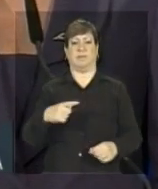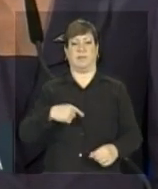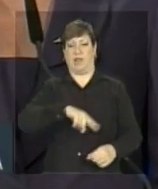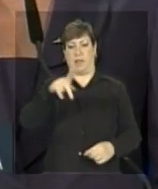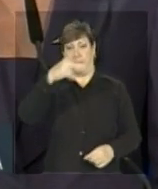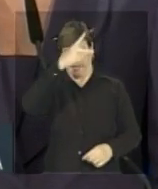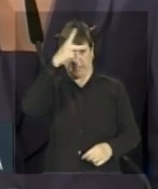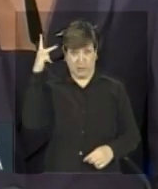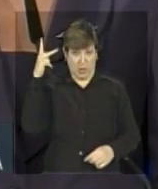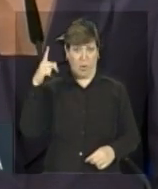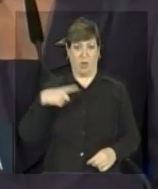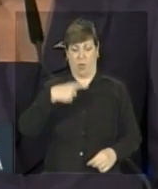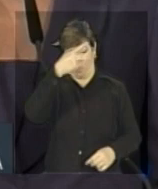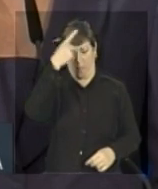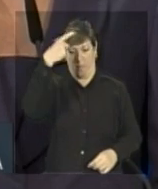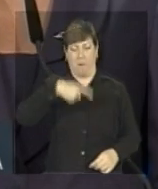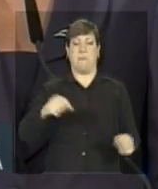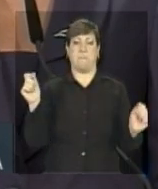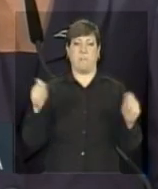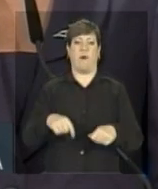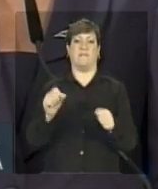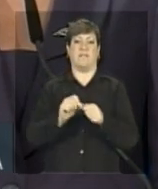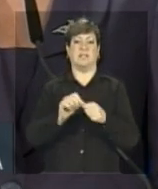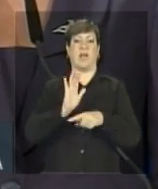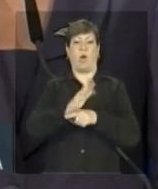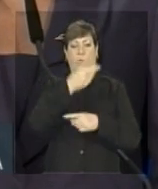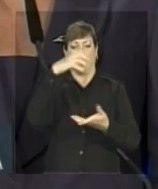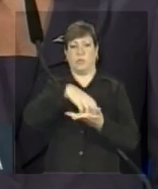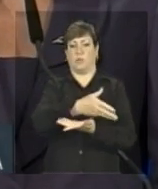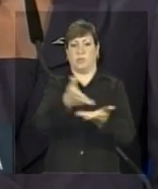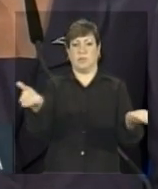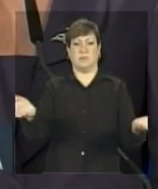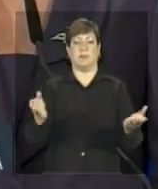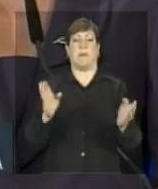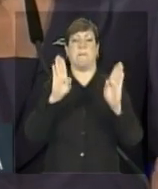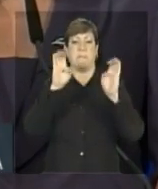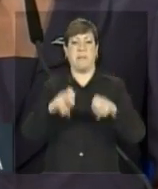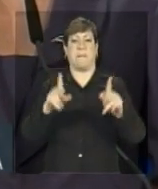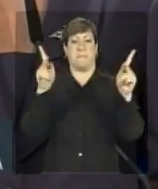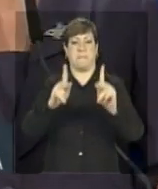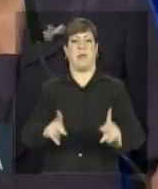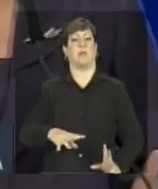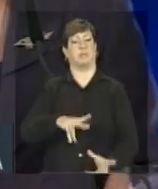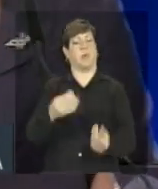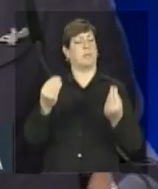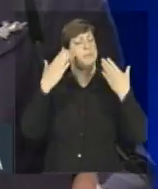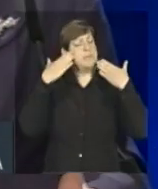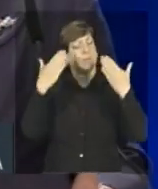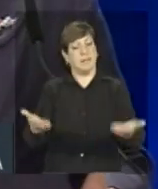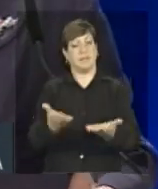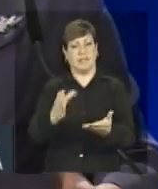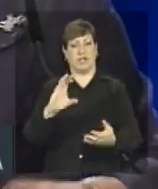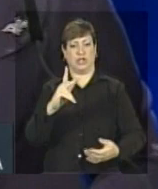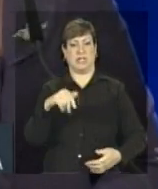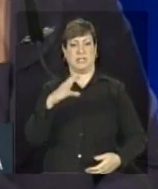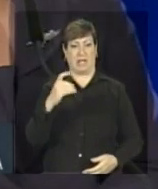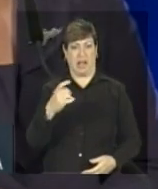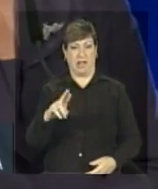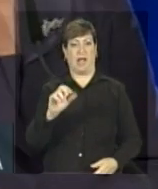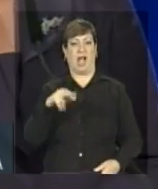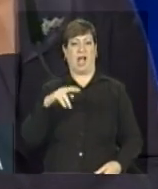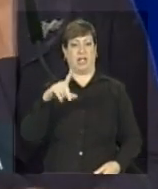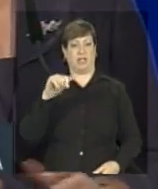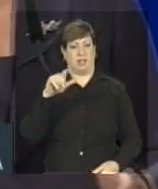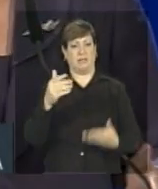pode produzir para o conjunto das pessoas, para o bem da paz e da humanidade. Muito obrigada, senhora